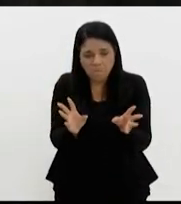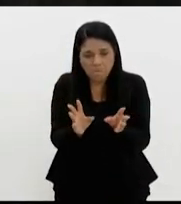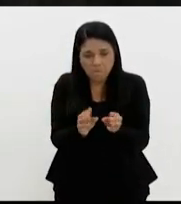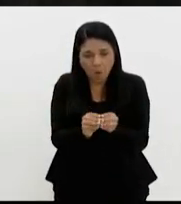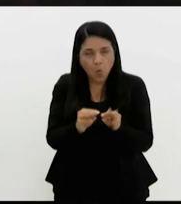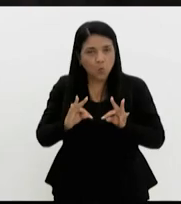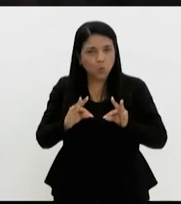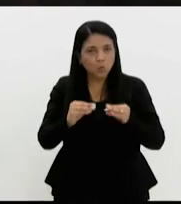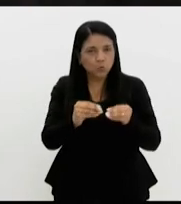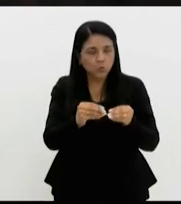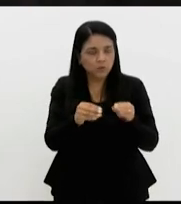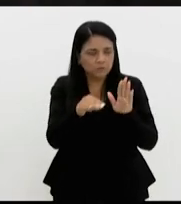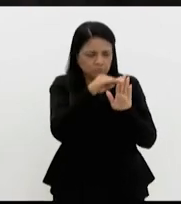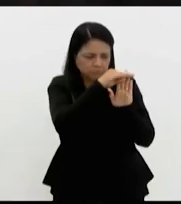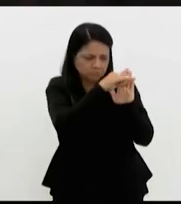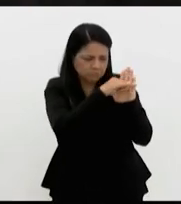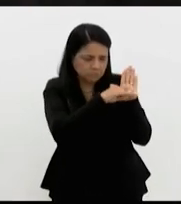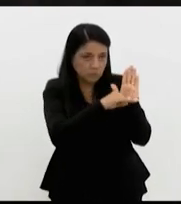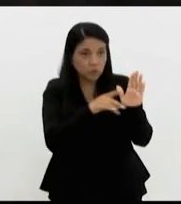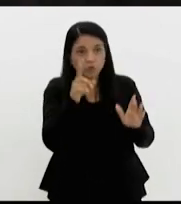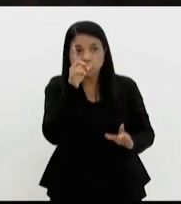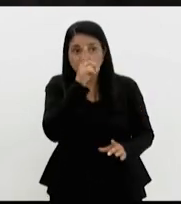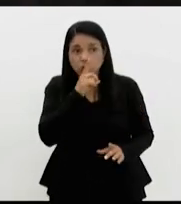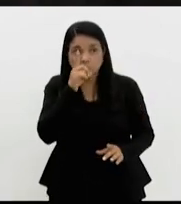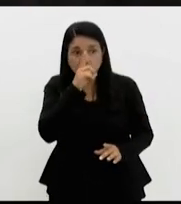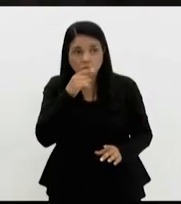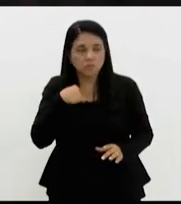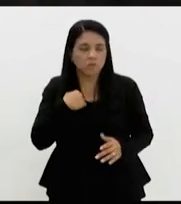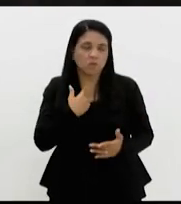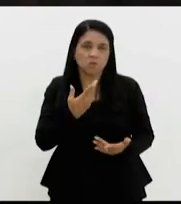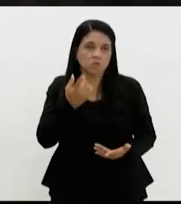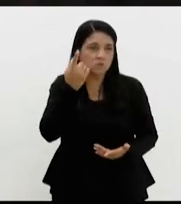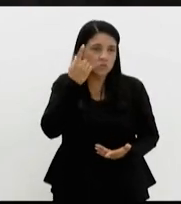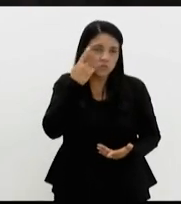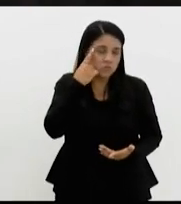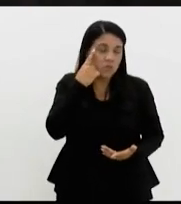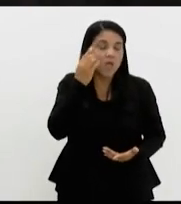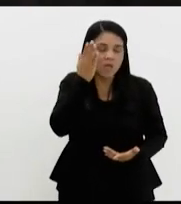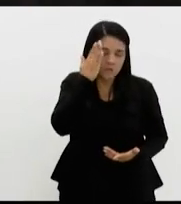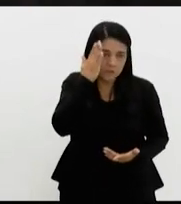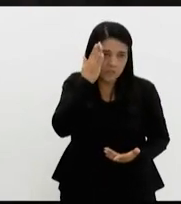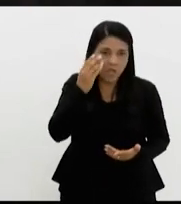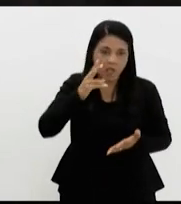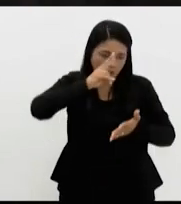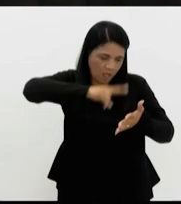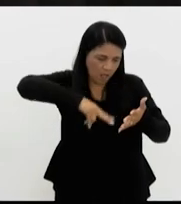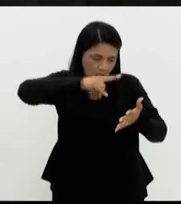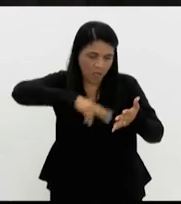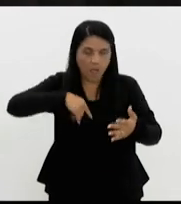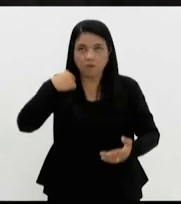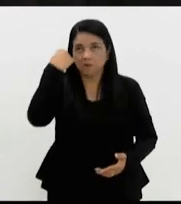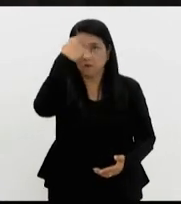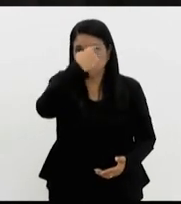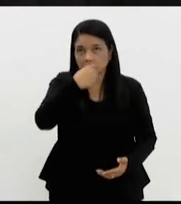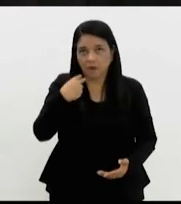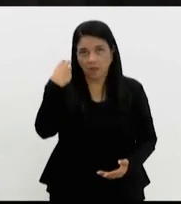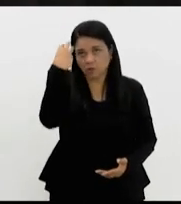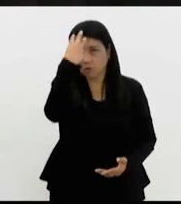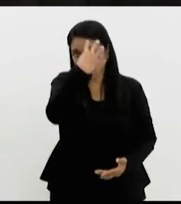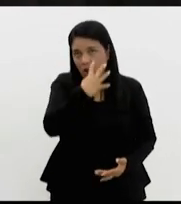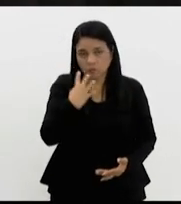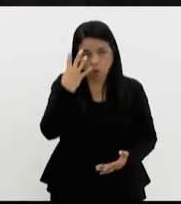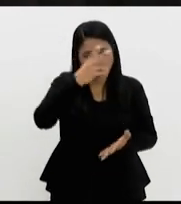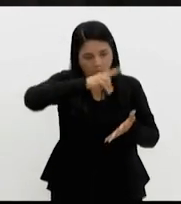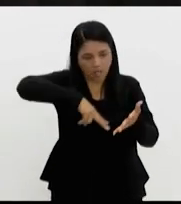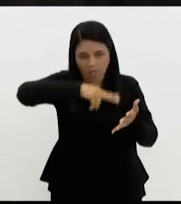as emendas no domingo. Porque eu sei que eu não vou ter 3-4 horas para ficar lendo, estudando, emendando pauta segunda,